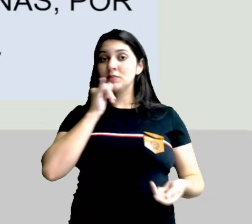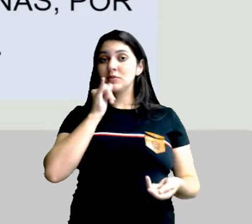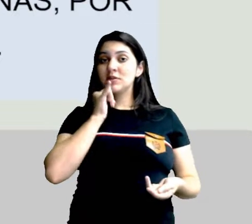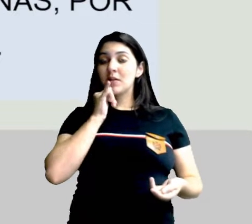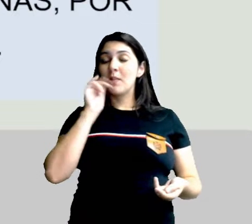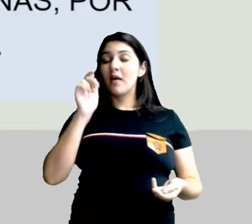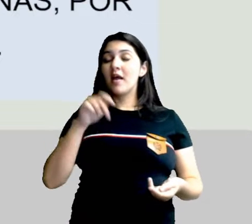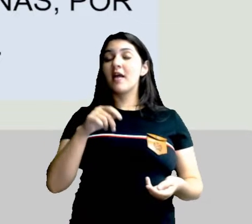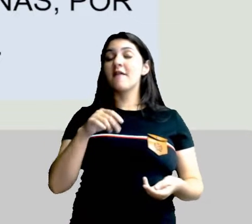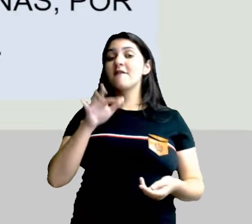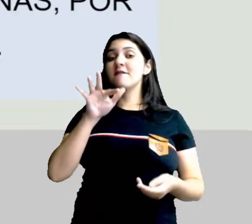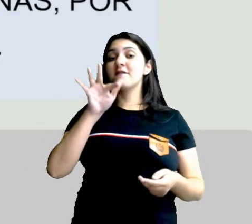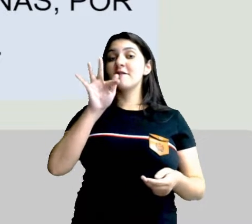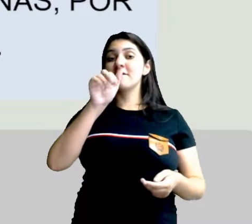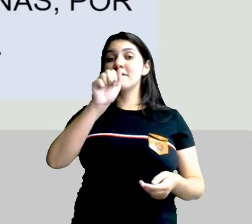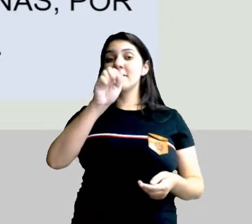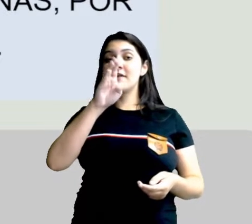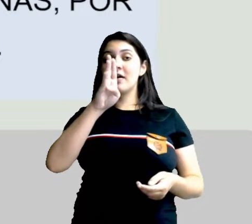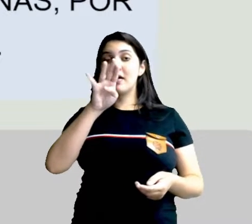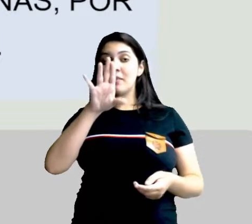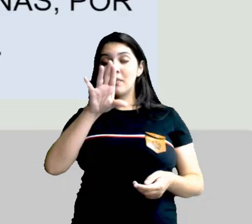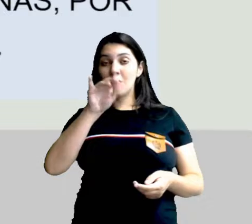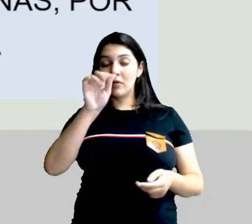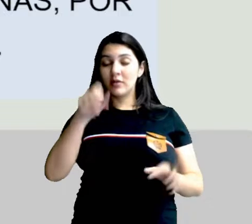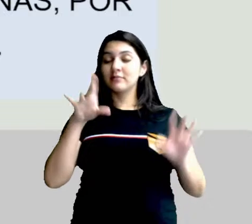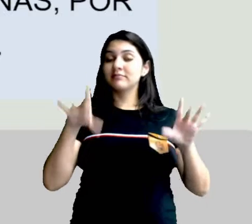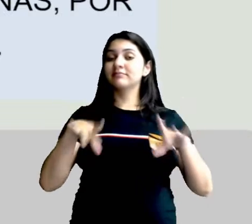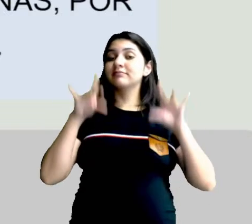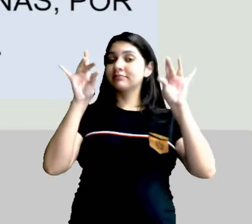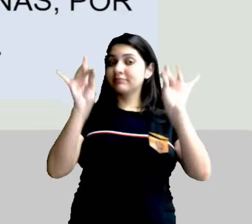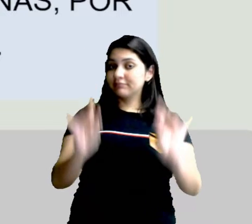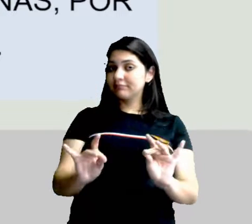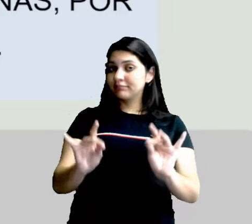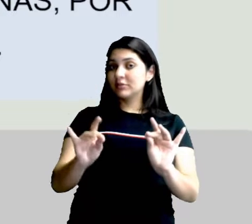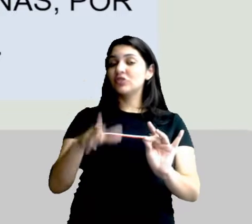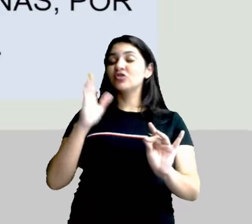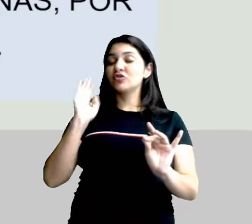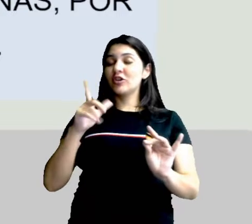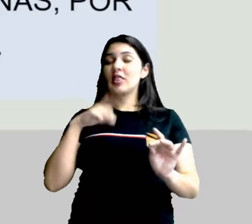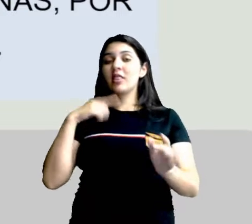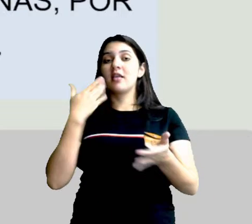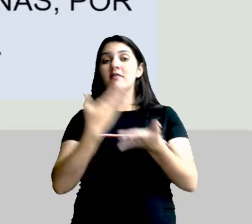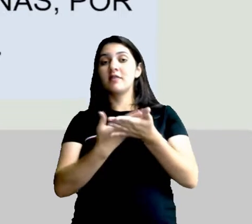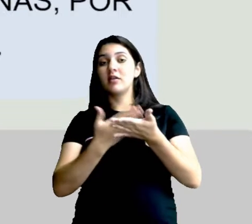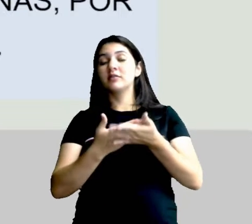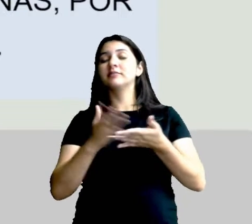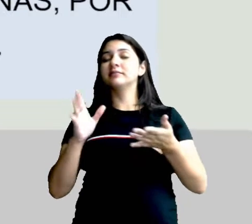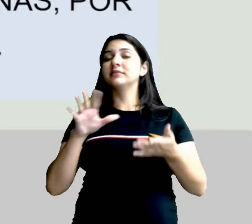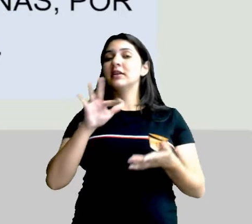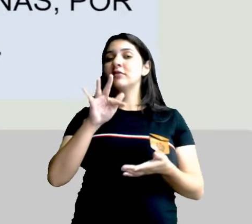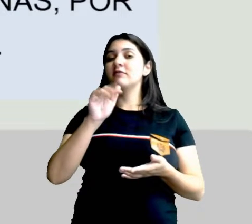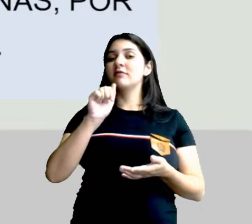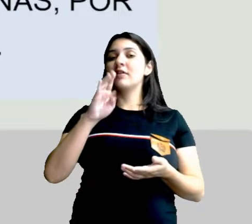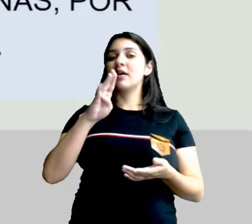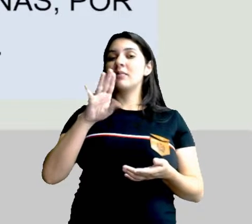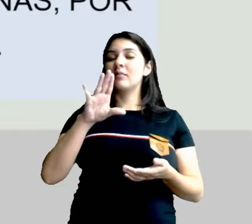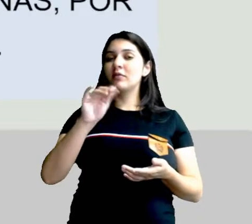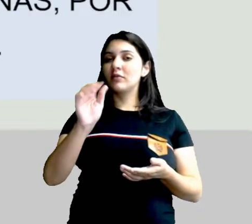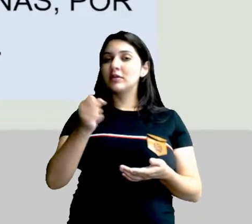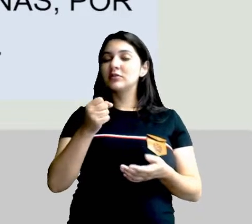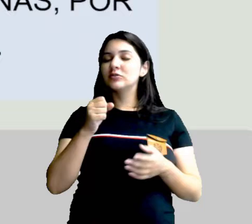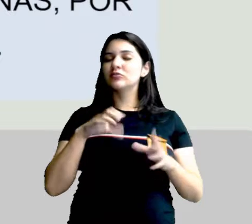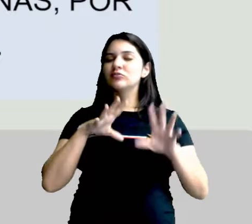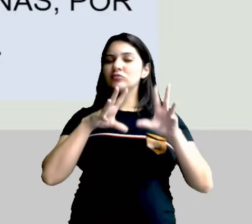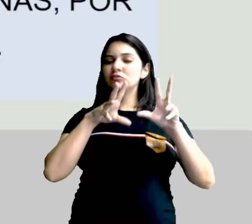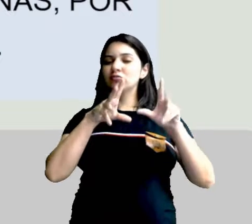as fábulas. A gente já teve aula sobre as fábulas e nas fábulas os personagens geralmente